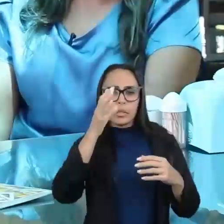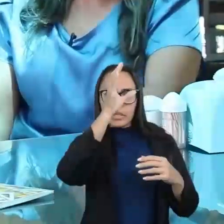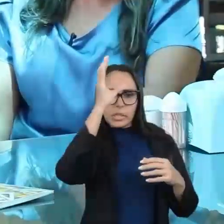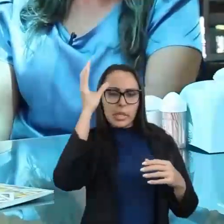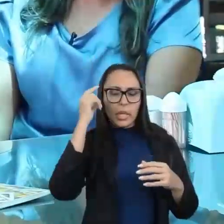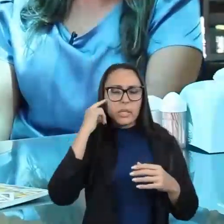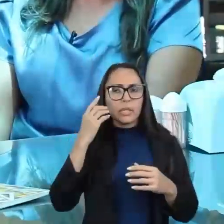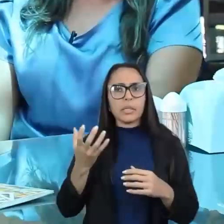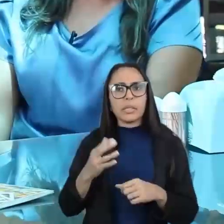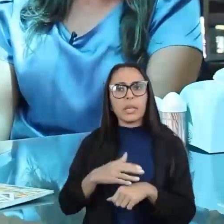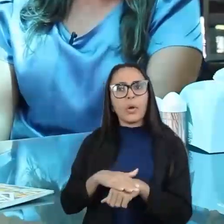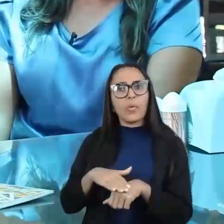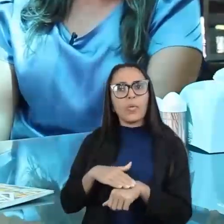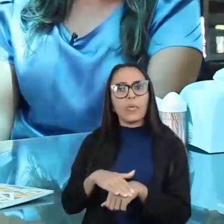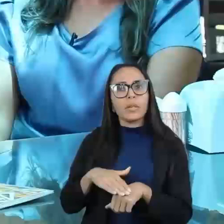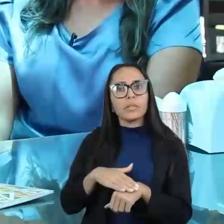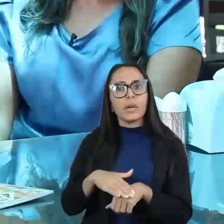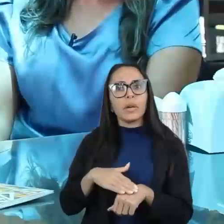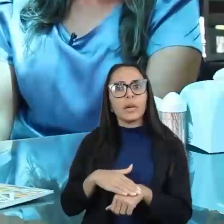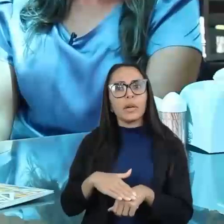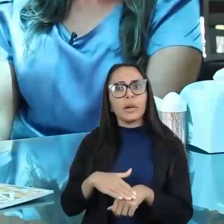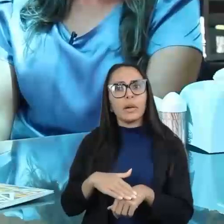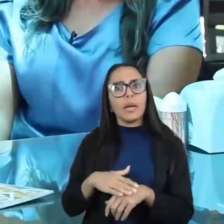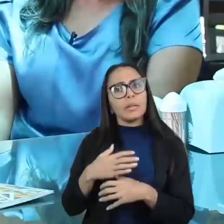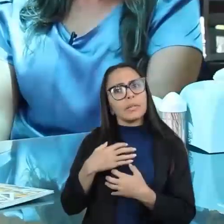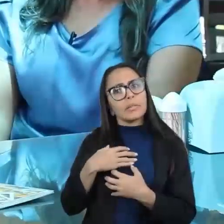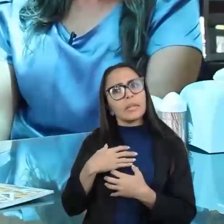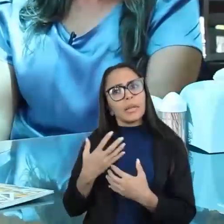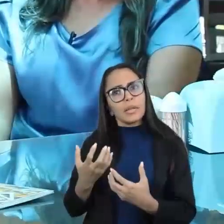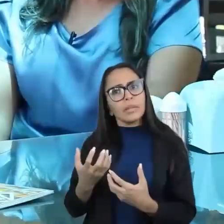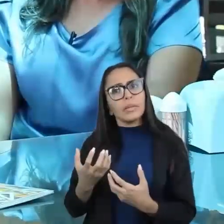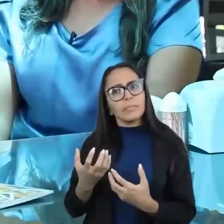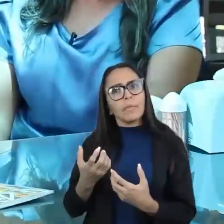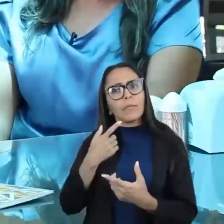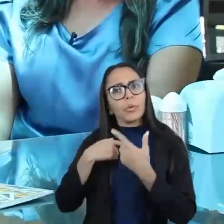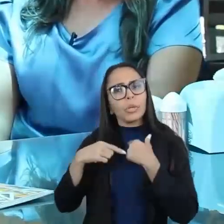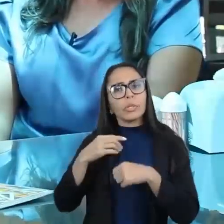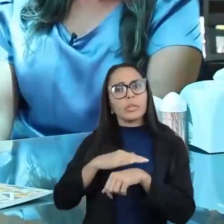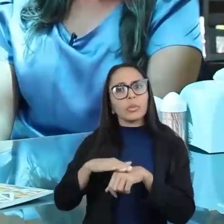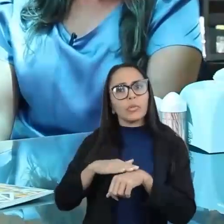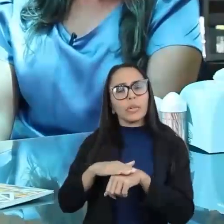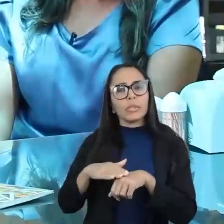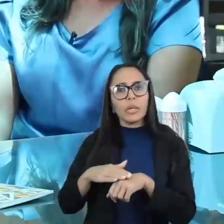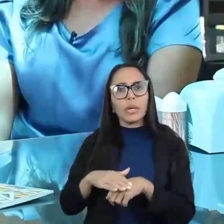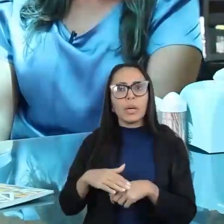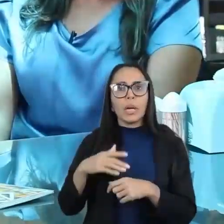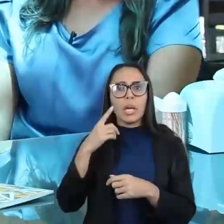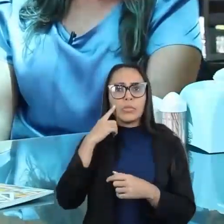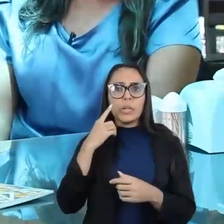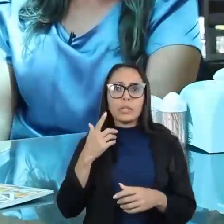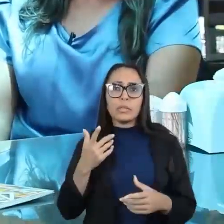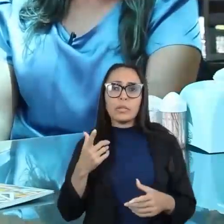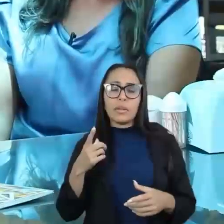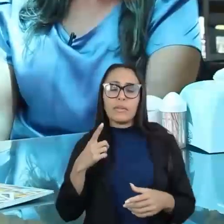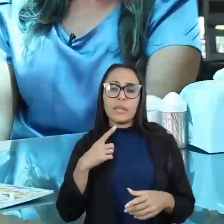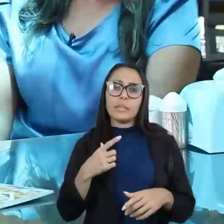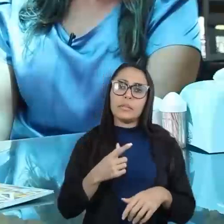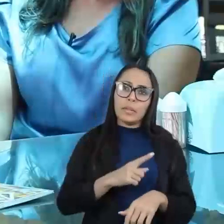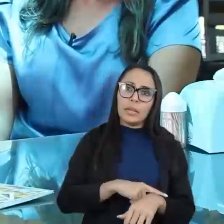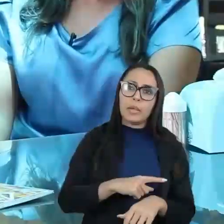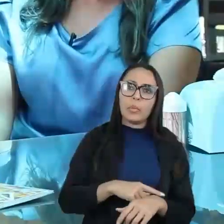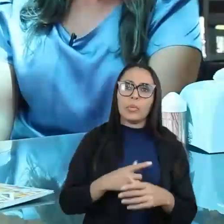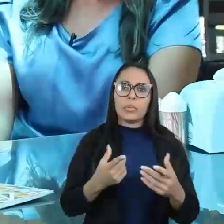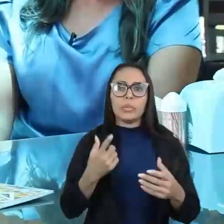conversar. Ele sente a necessidade de conversar com o garçom. Às vezes dá tempo o garçom trocar uma ideia, conversar,